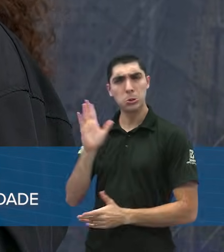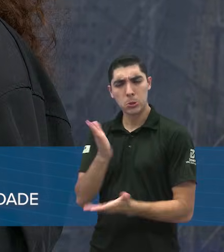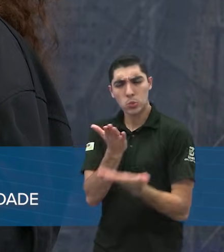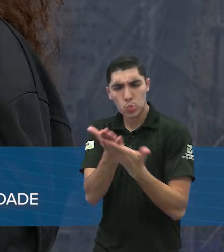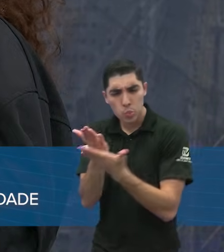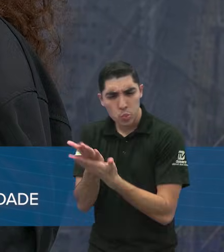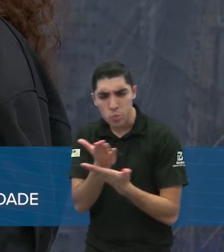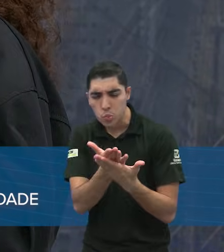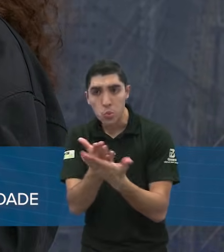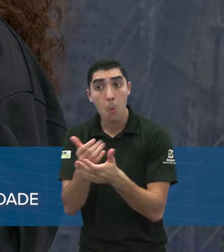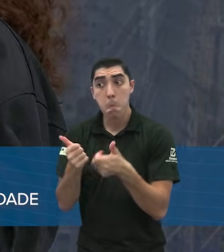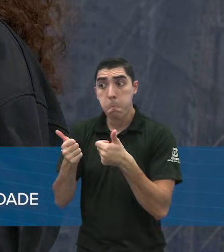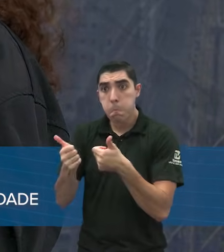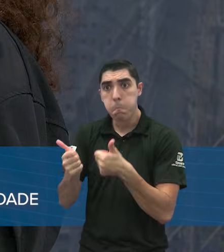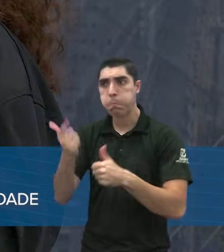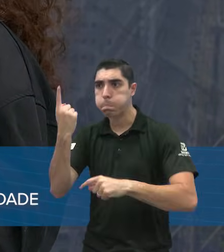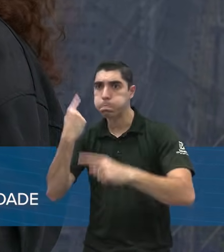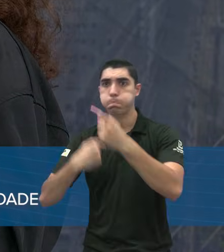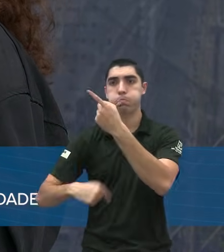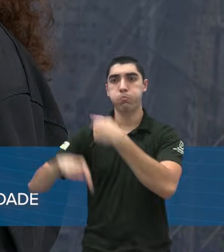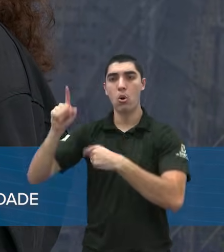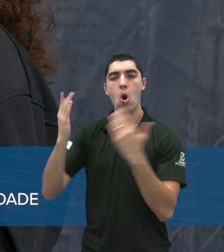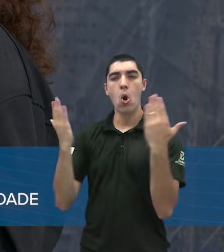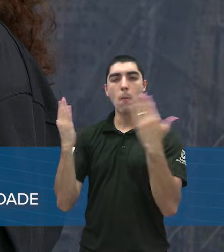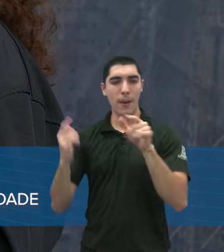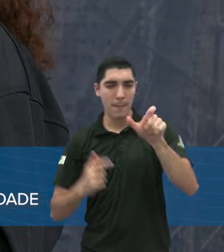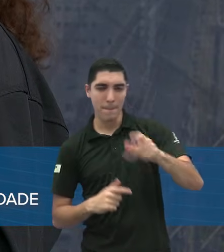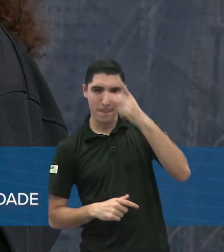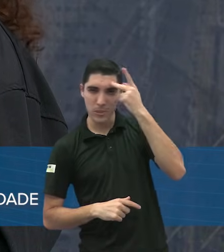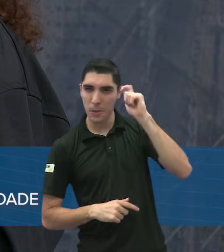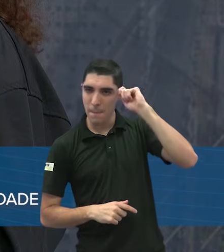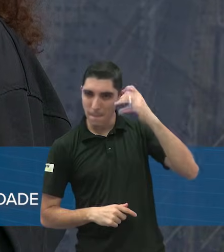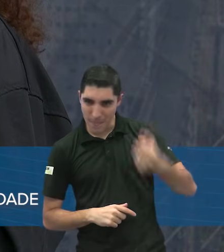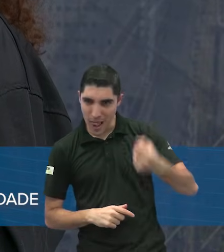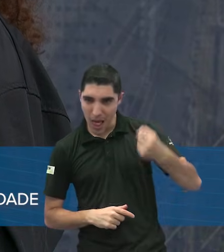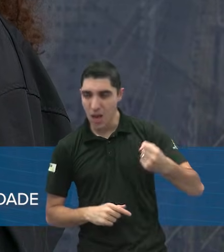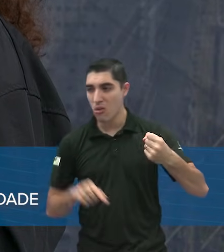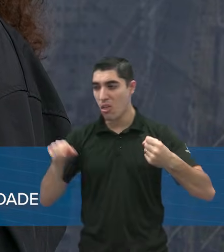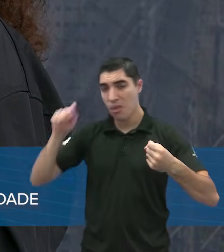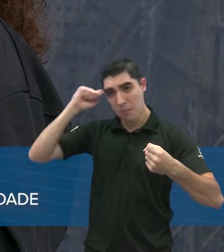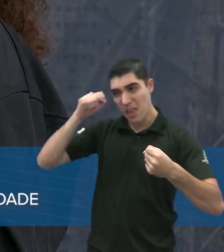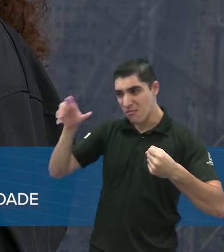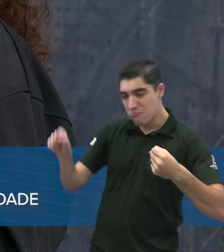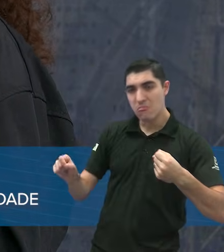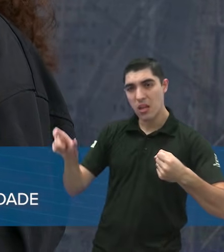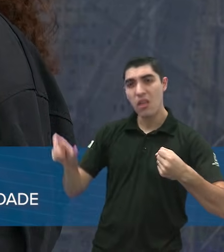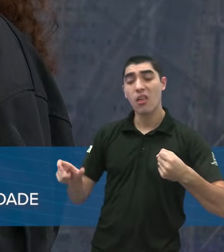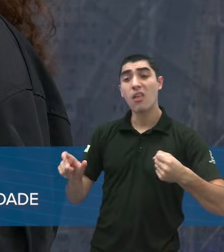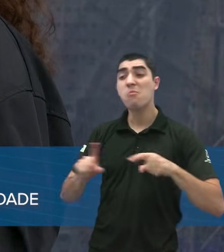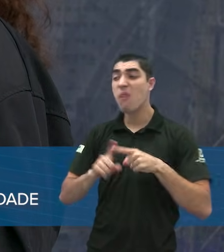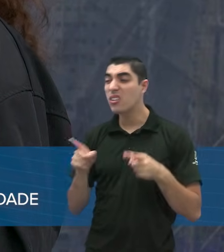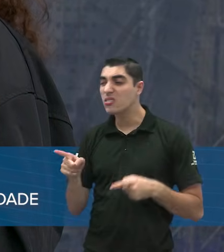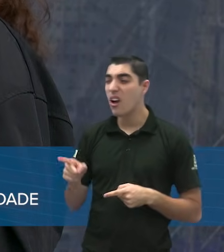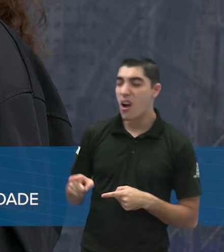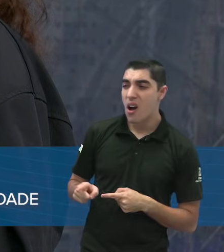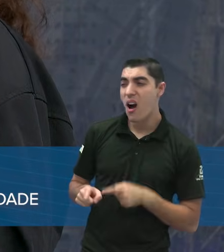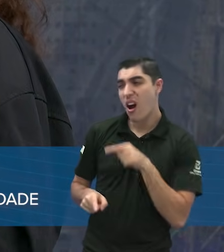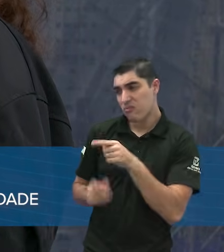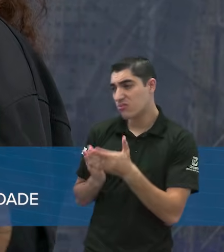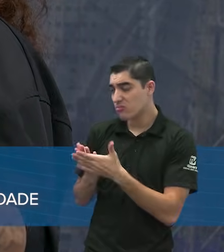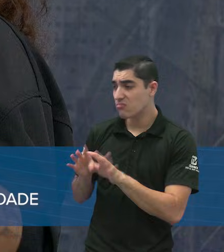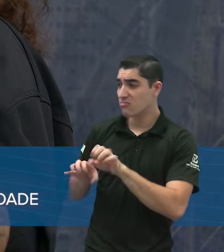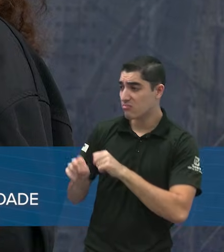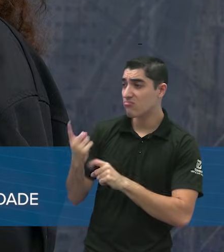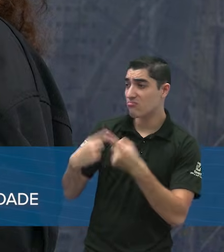maiores ou iguais a pessoas brancas e são tidas como não aptas a